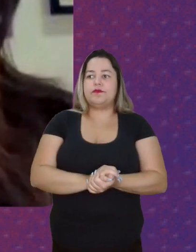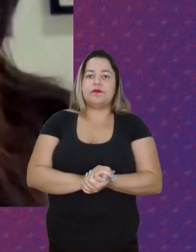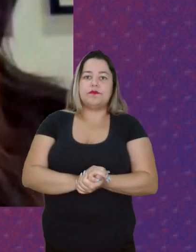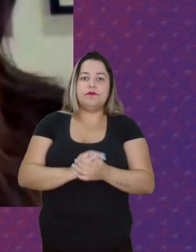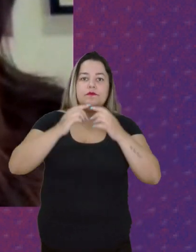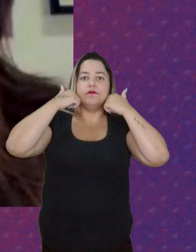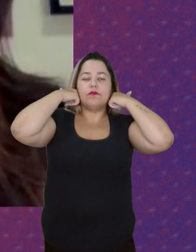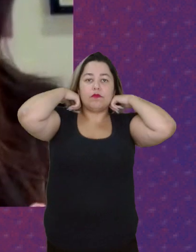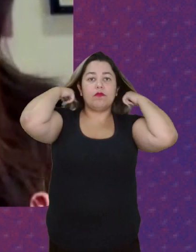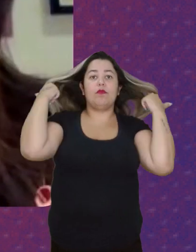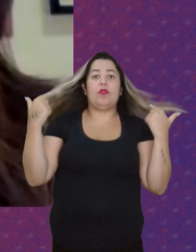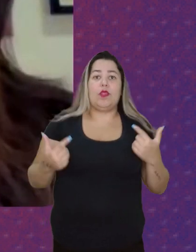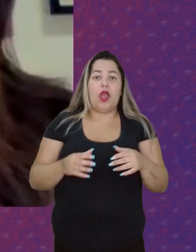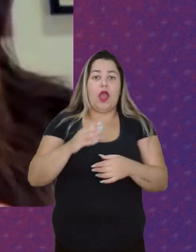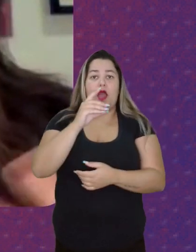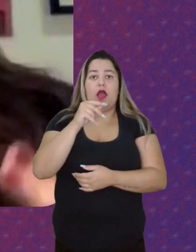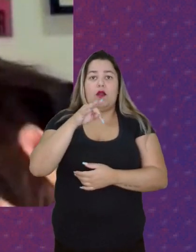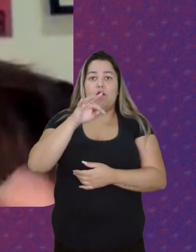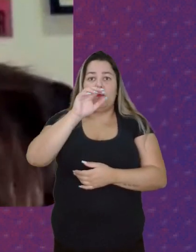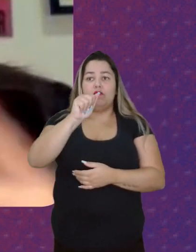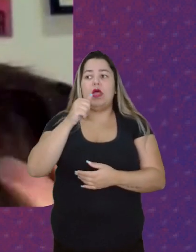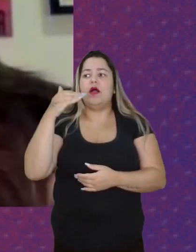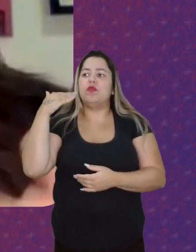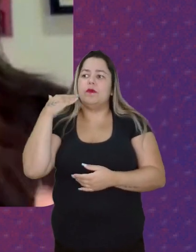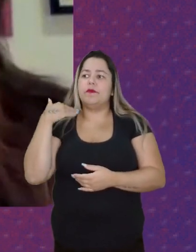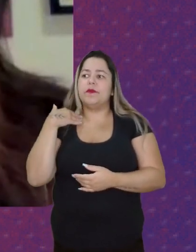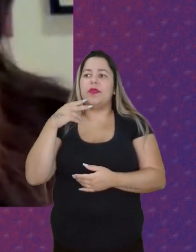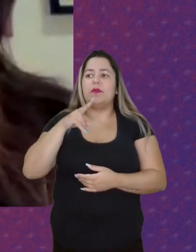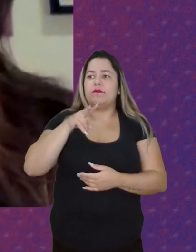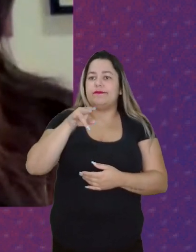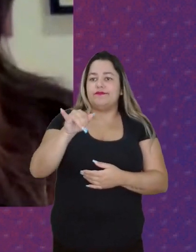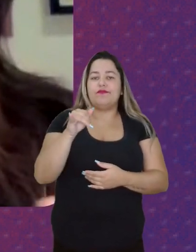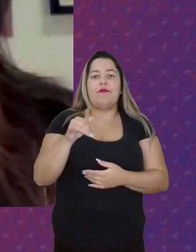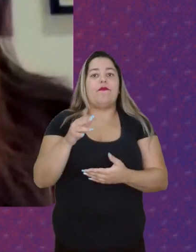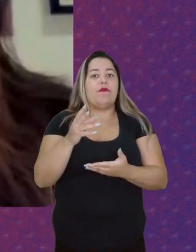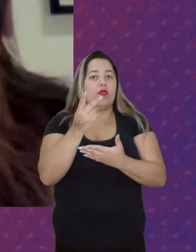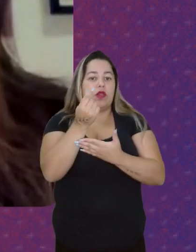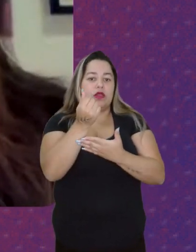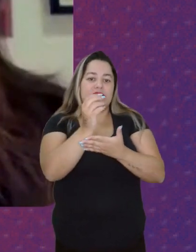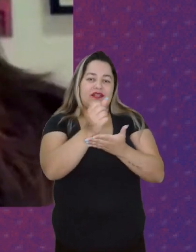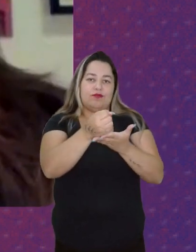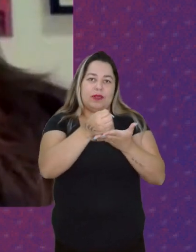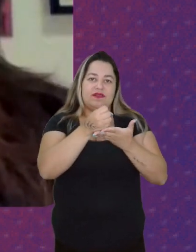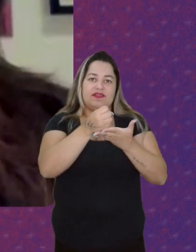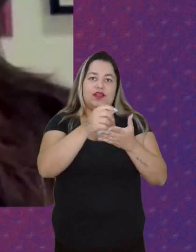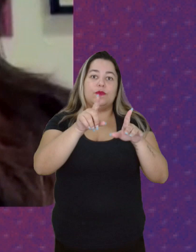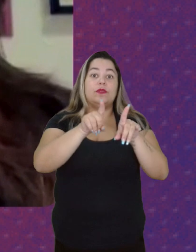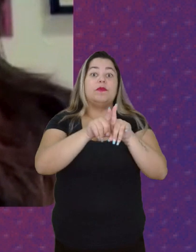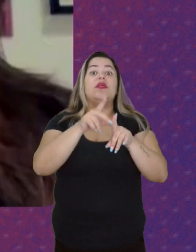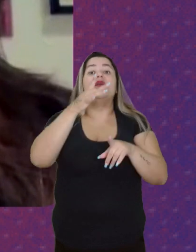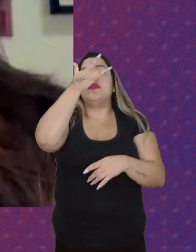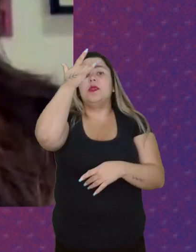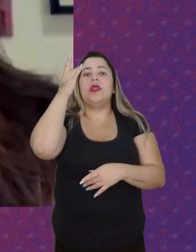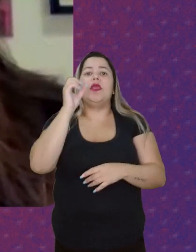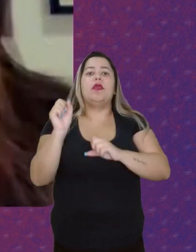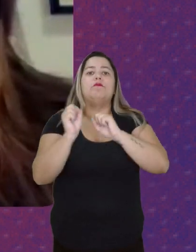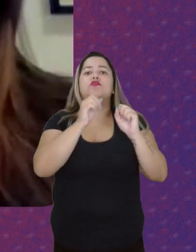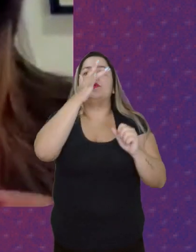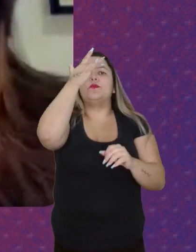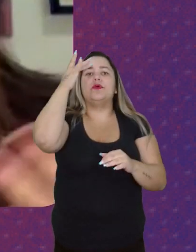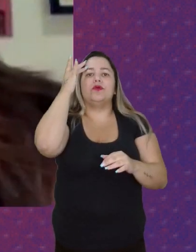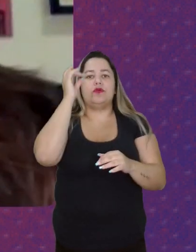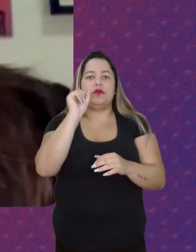qual que é a conta bancária em que você vai operar ali a arrecadação dos recursos. E aí, quem que pode doar para a sua campanha? Como é que você